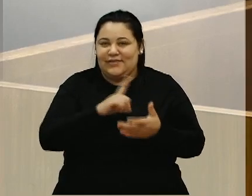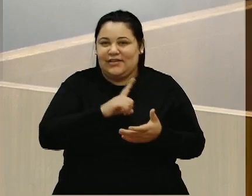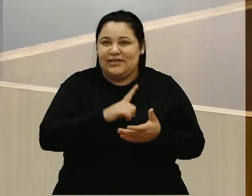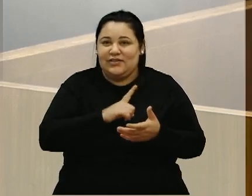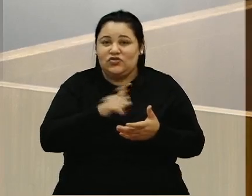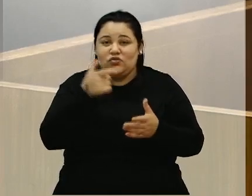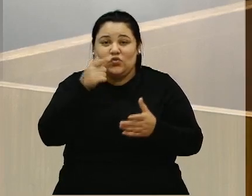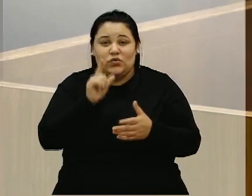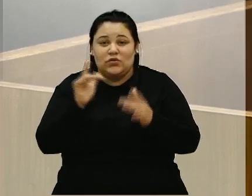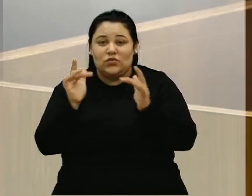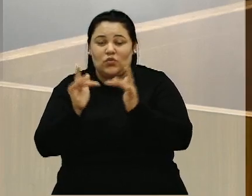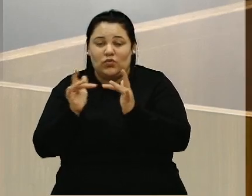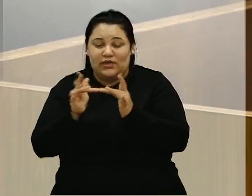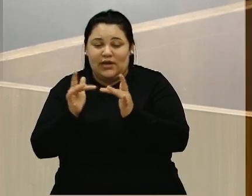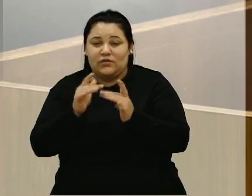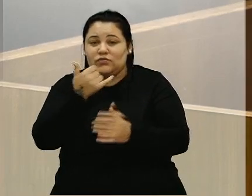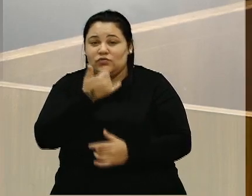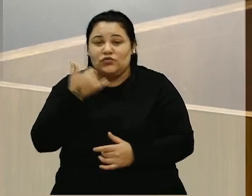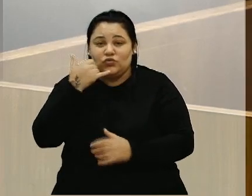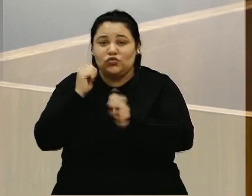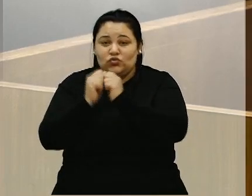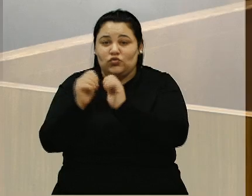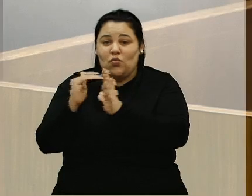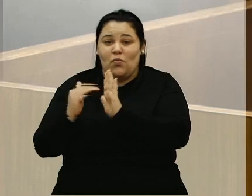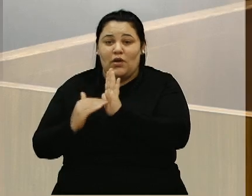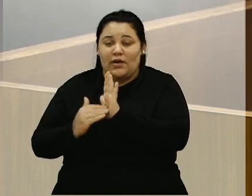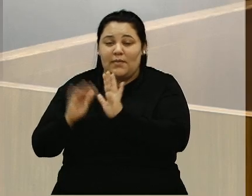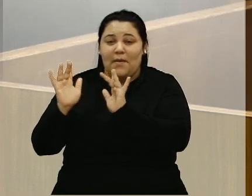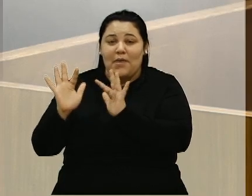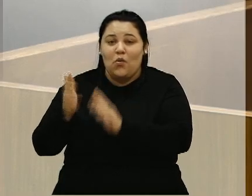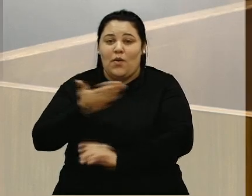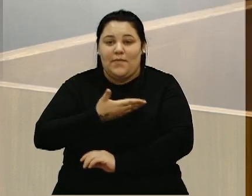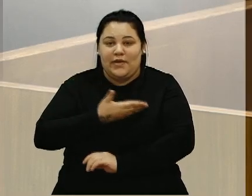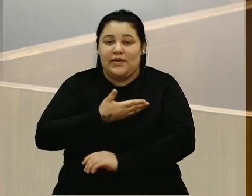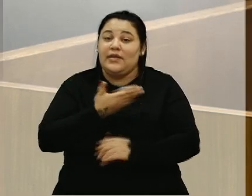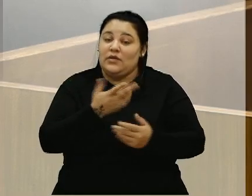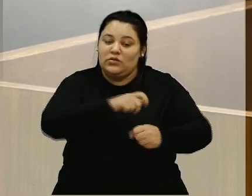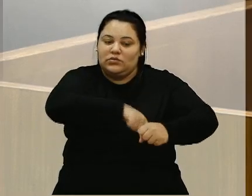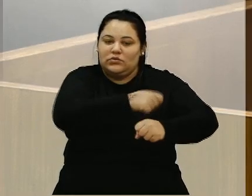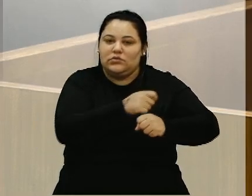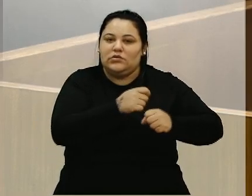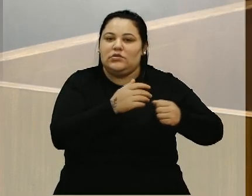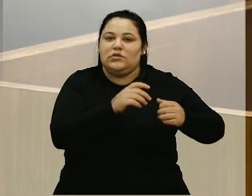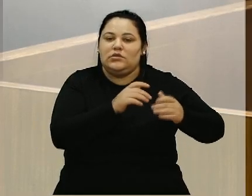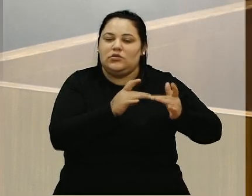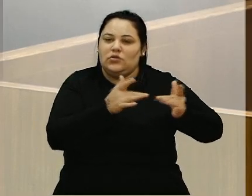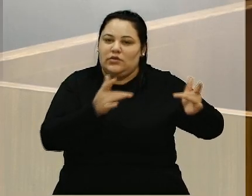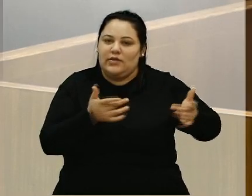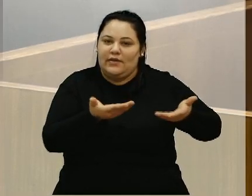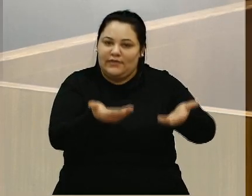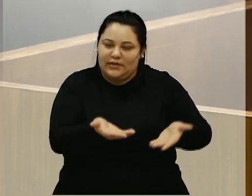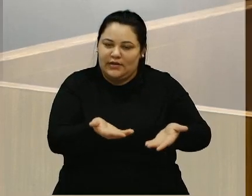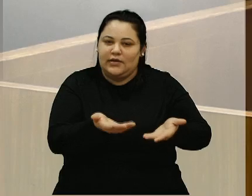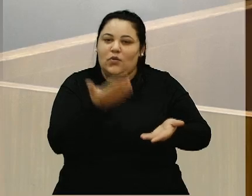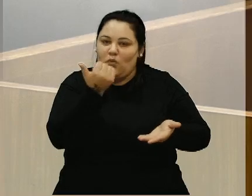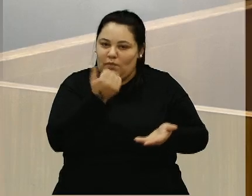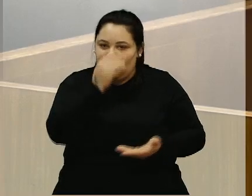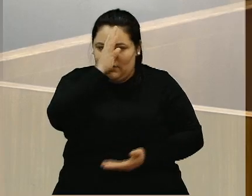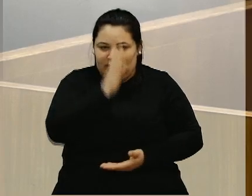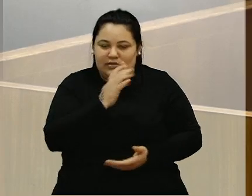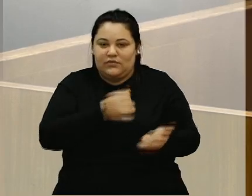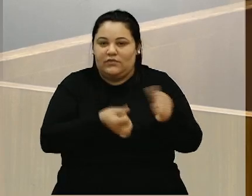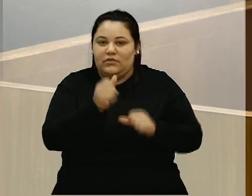Jaime Bettig através do Mão Amiga. Então, essas cozinhas solidárias oferecerão refeições gratuitas e de